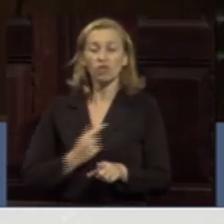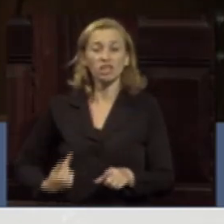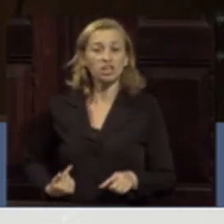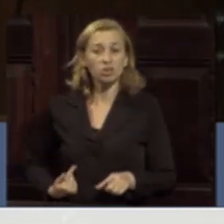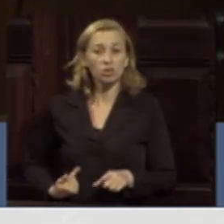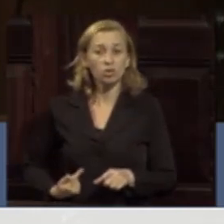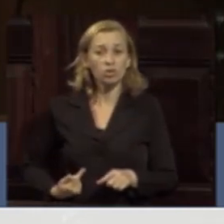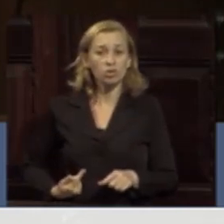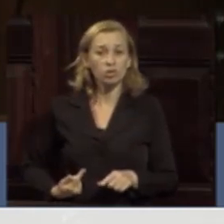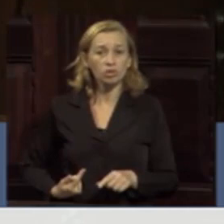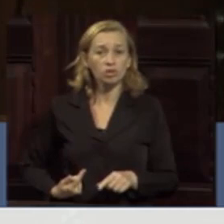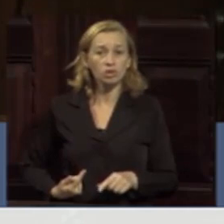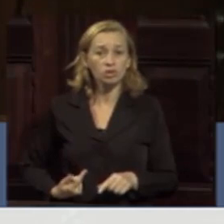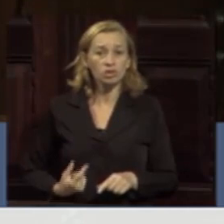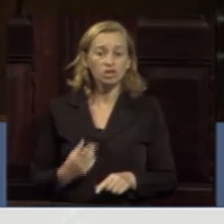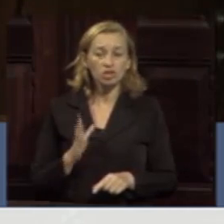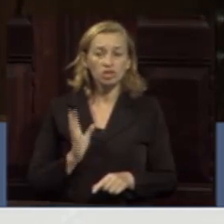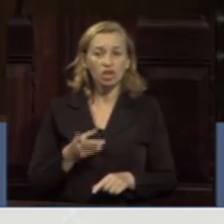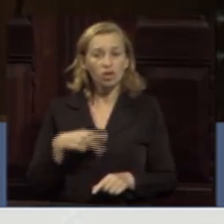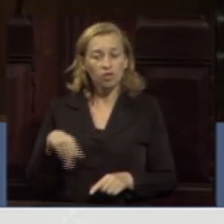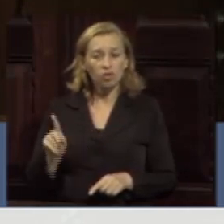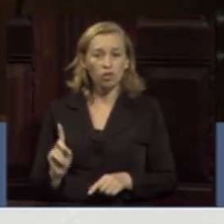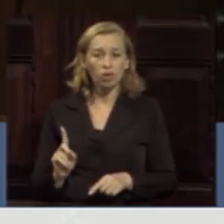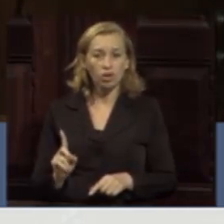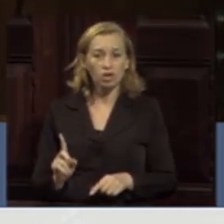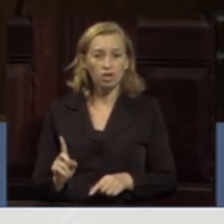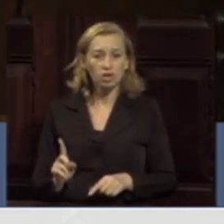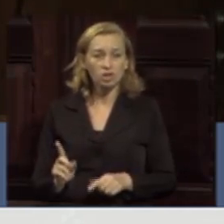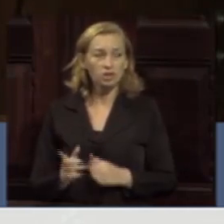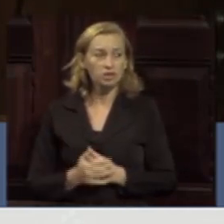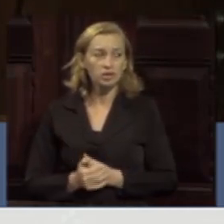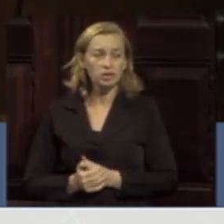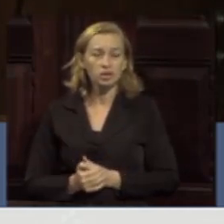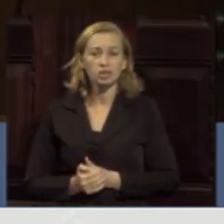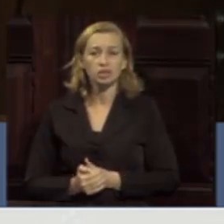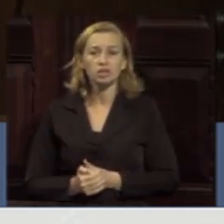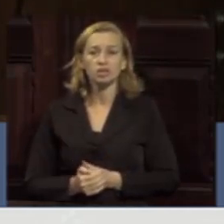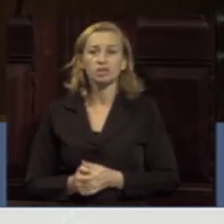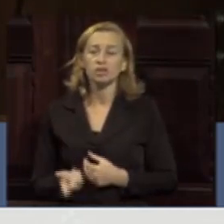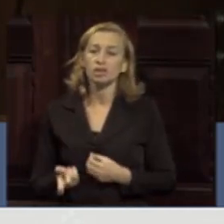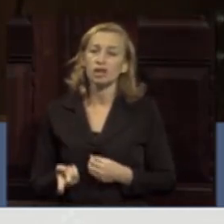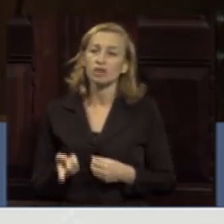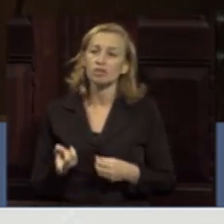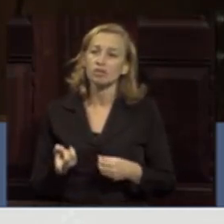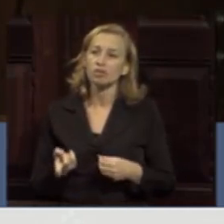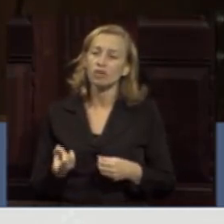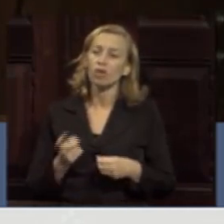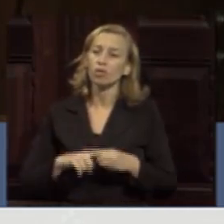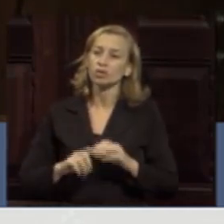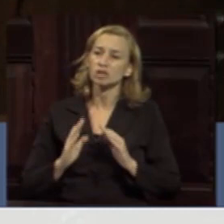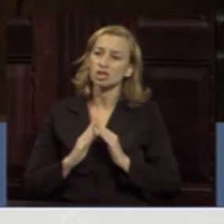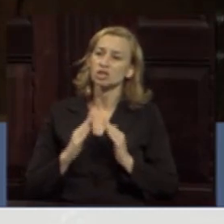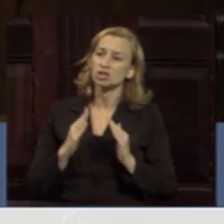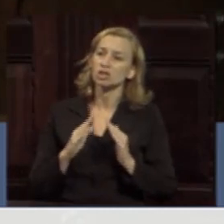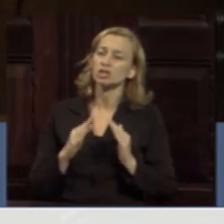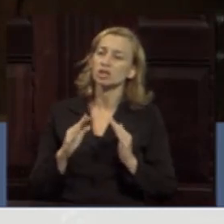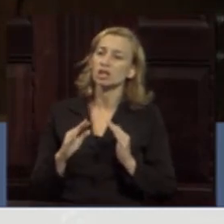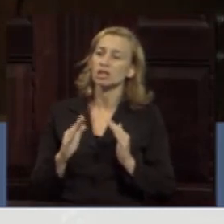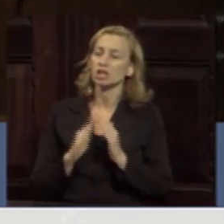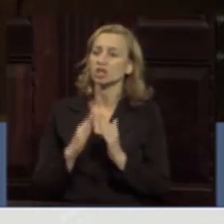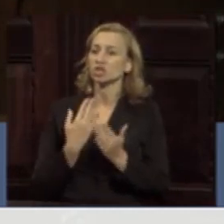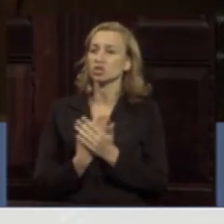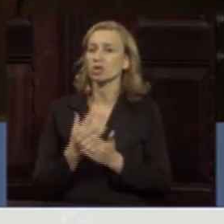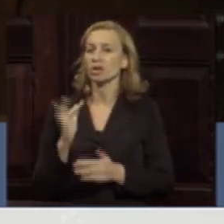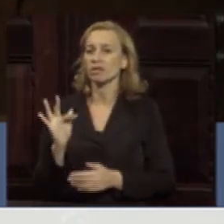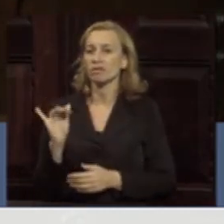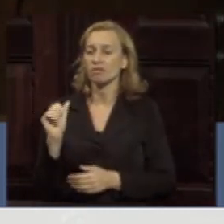que já foi, e é claro, já surgiu algum efeito, como a reativação da FAETEC da